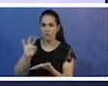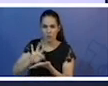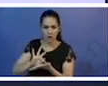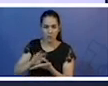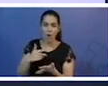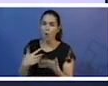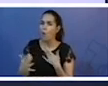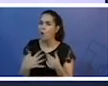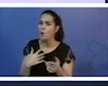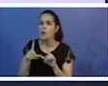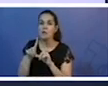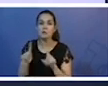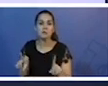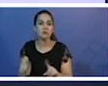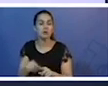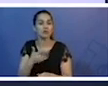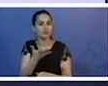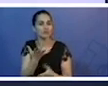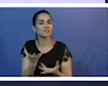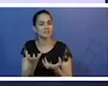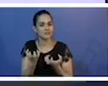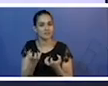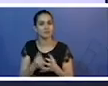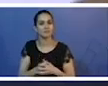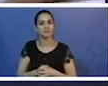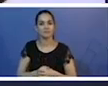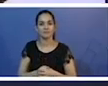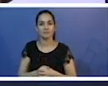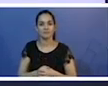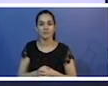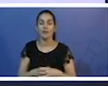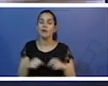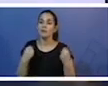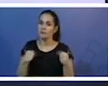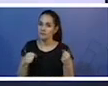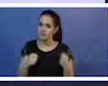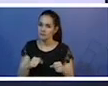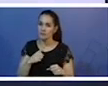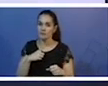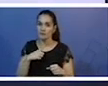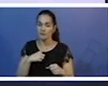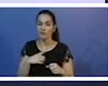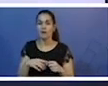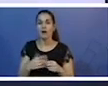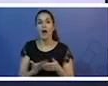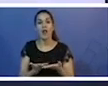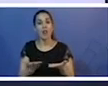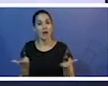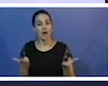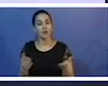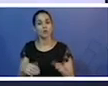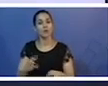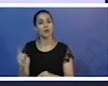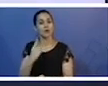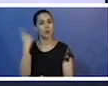vocês quiserem. Calcular a área, desde que tenha lado e altura.